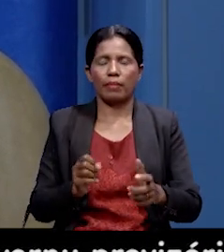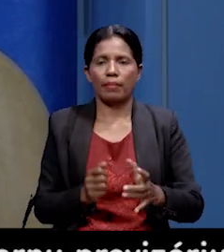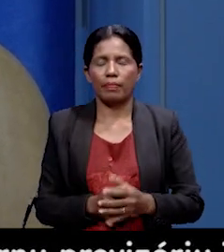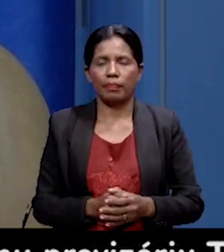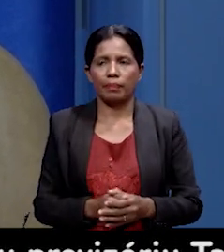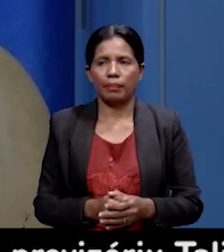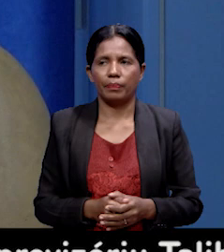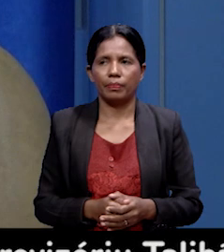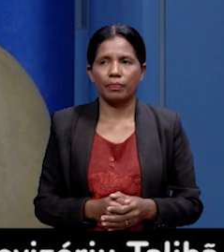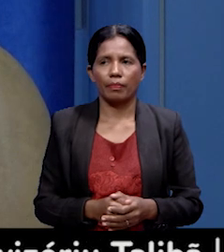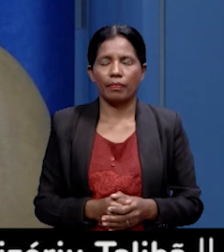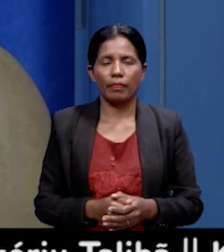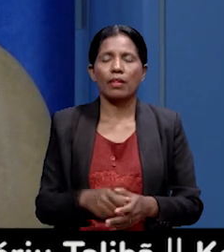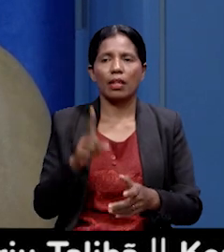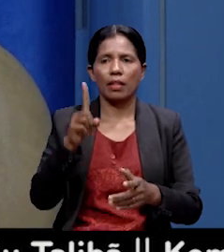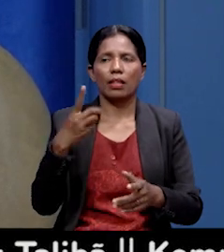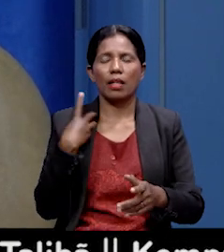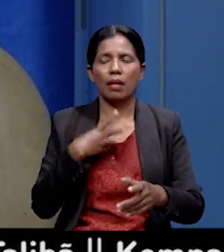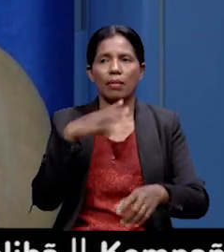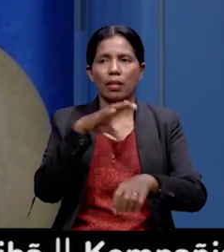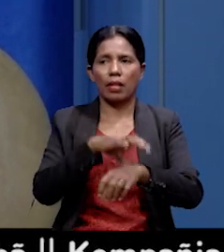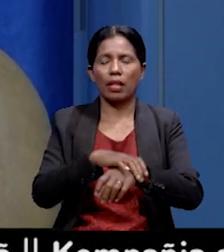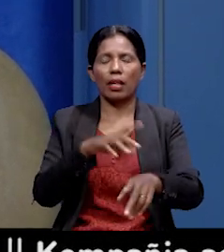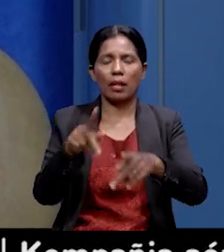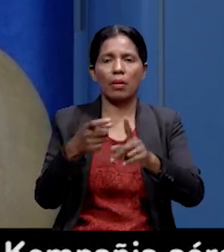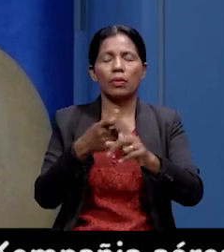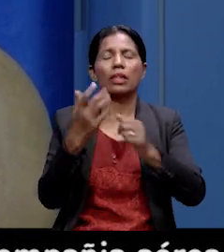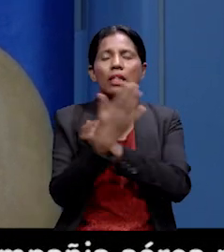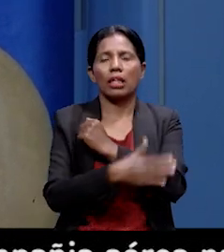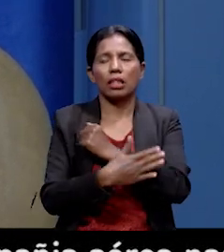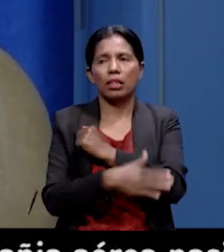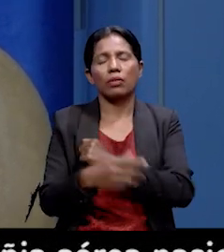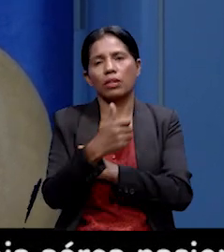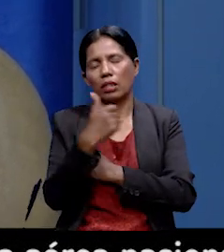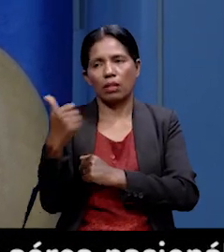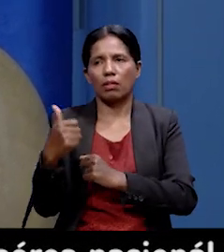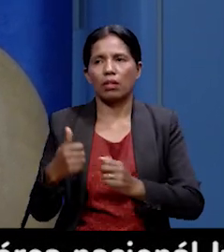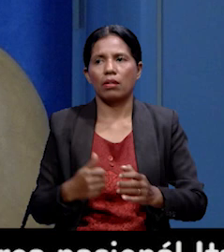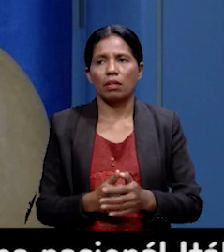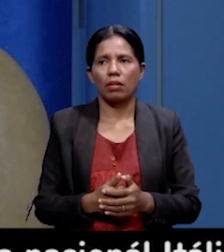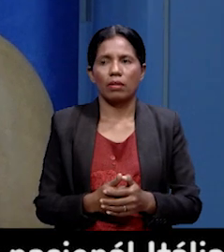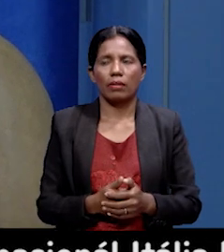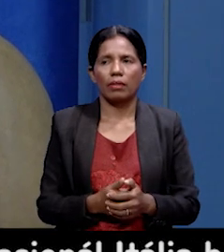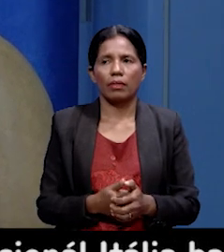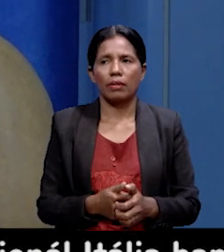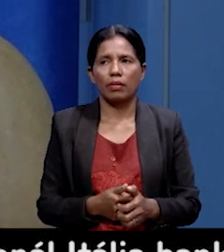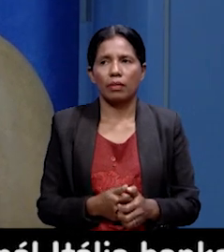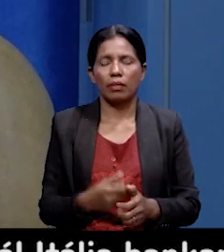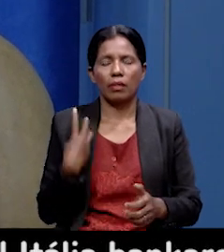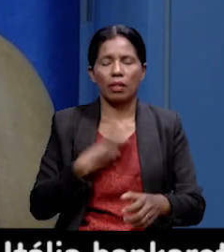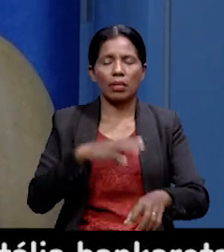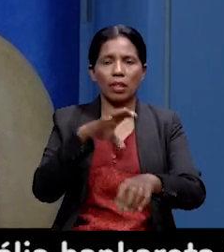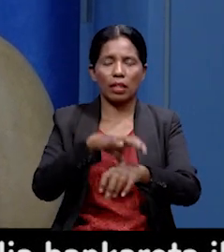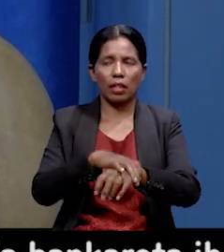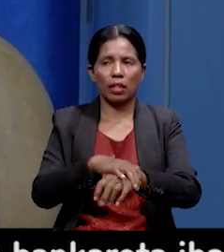sira. Iha ida ita suspeita ne é mais estrangeiro. Entre suspeito sira sira. Ita suspeita ne